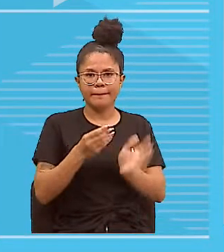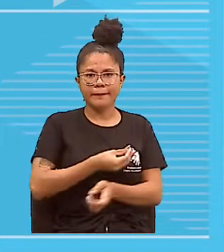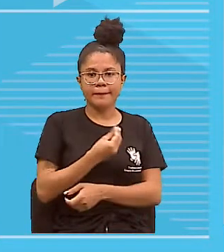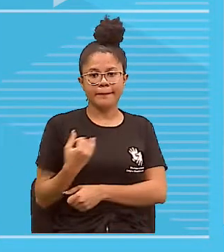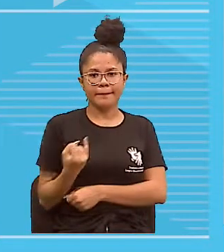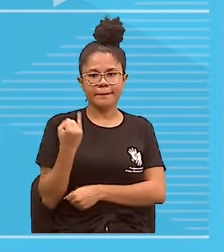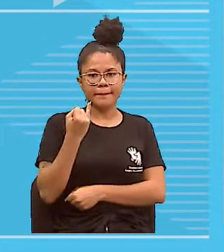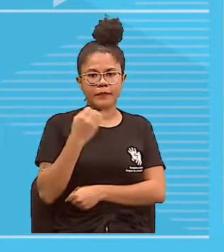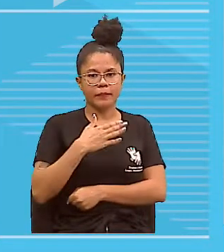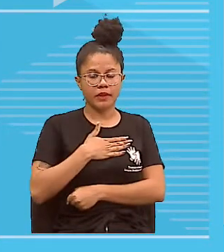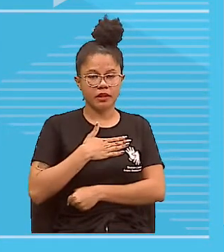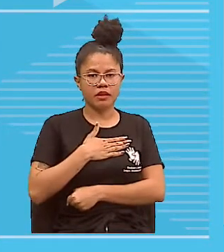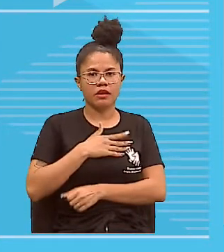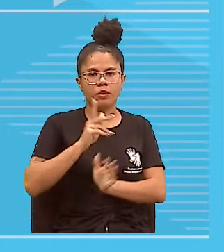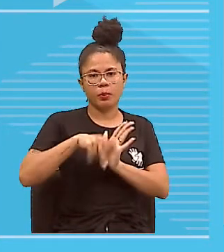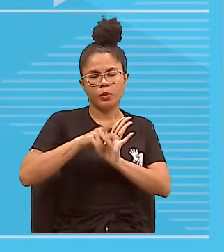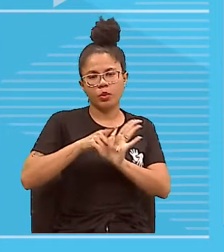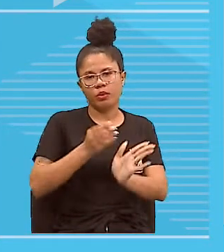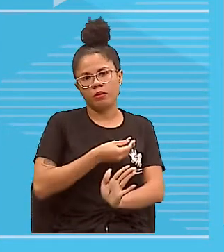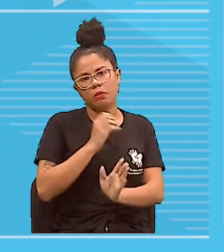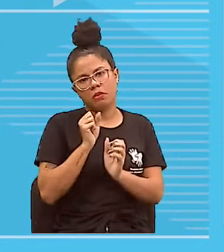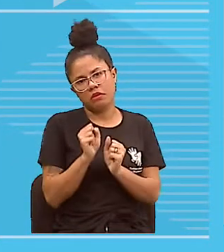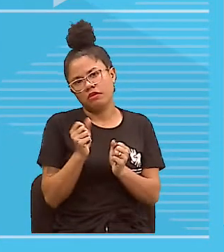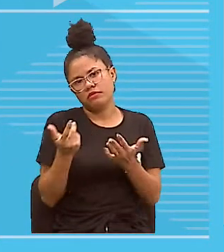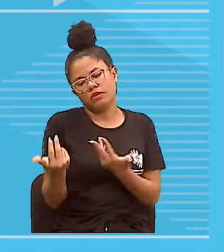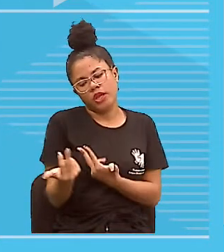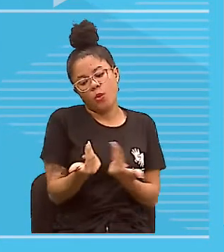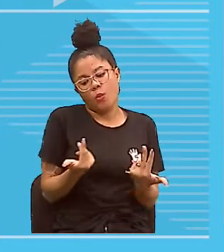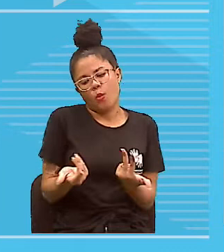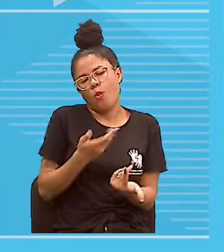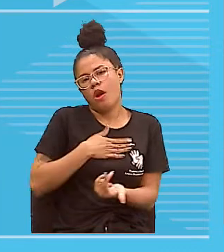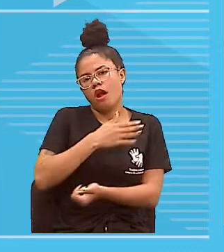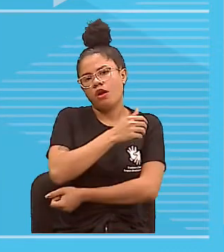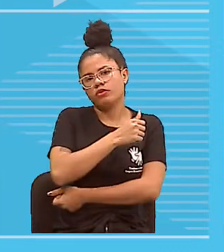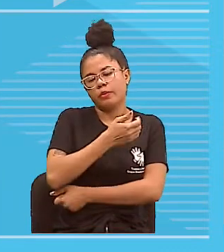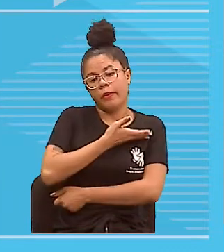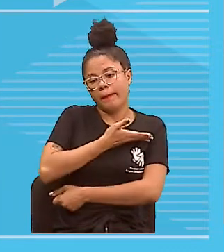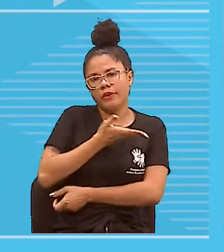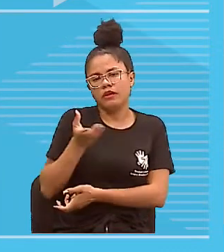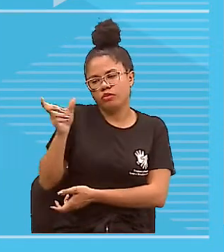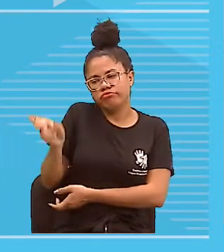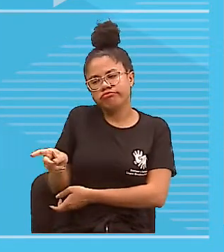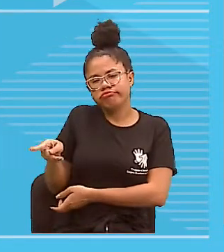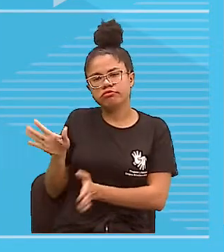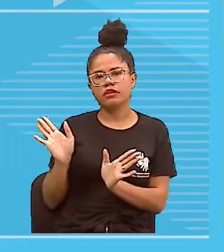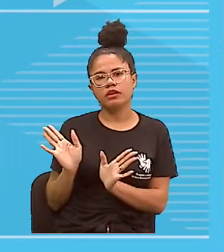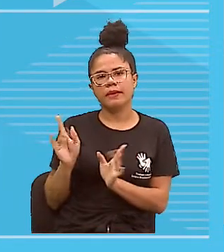o meu projeto de vida pode não ser o mesmo do meu colega. Então, a gente tem que levar